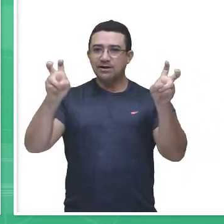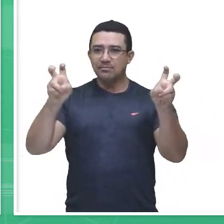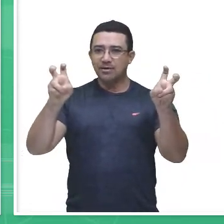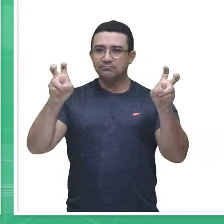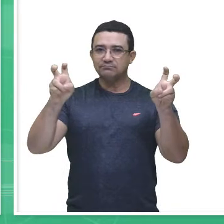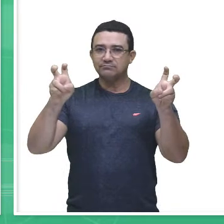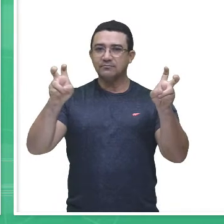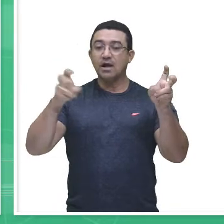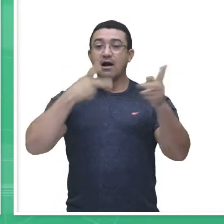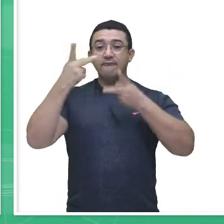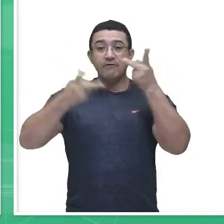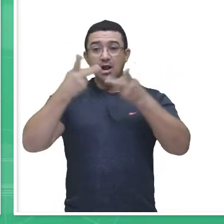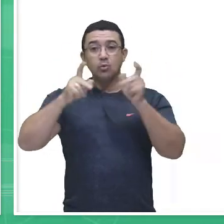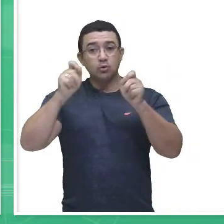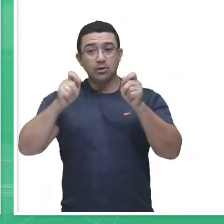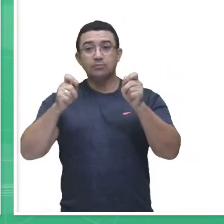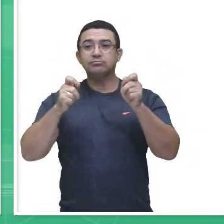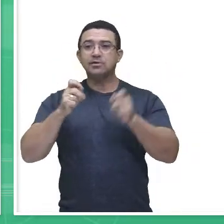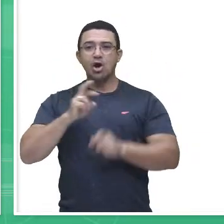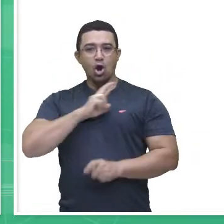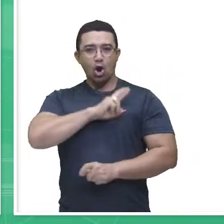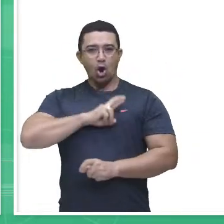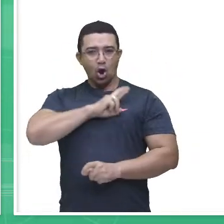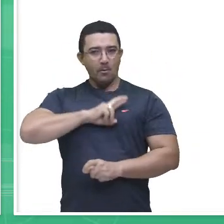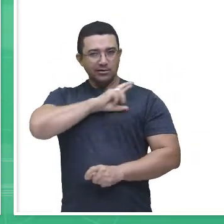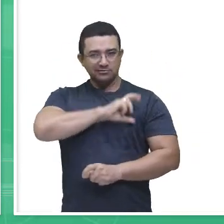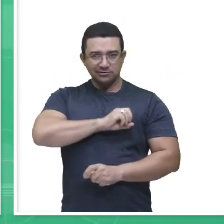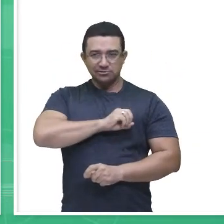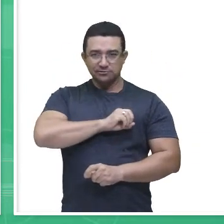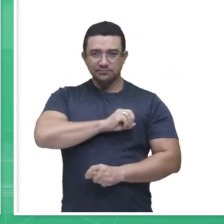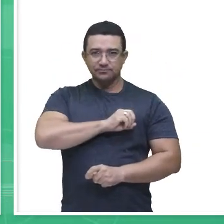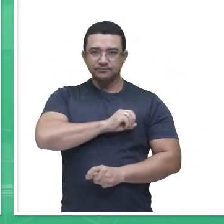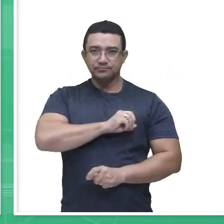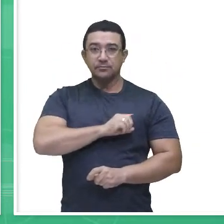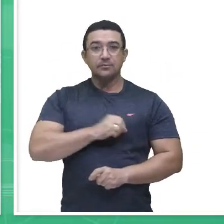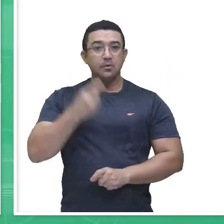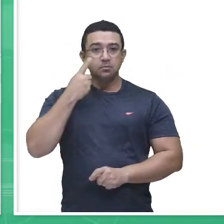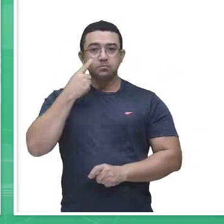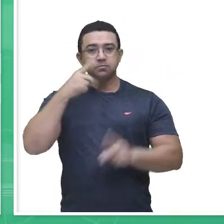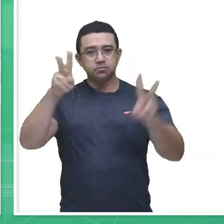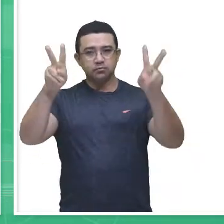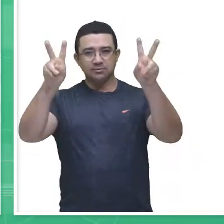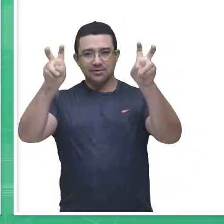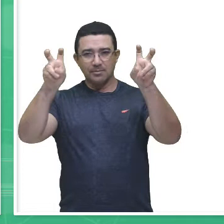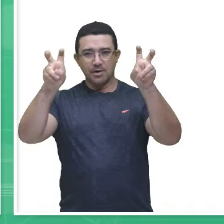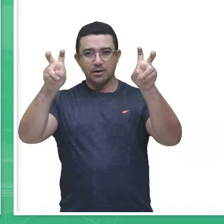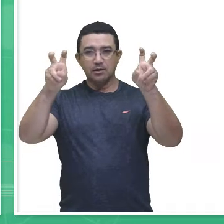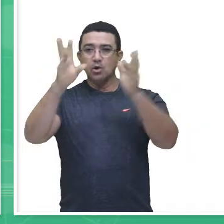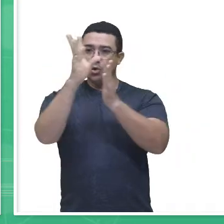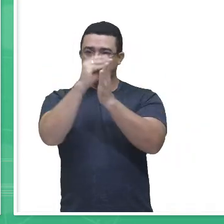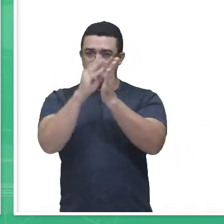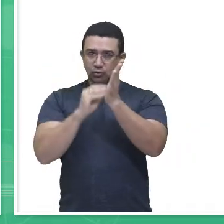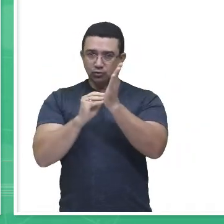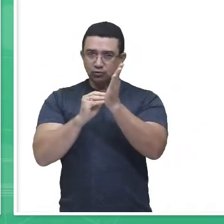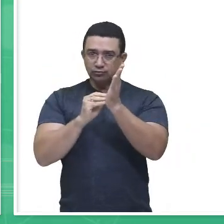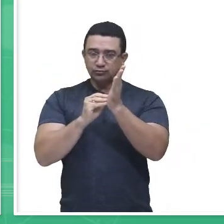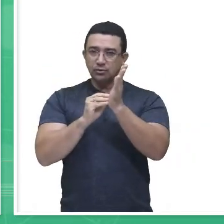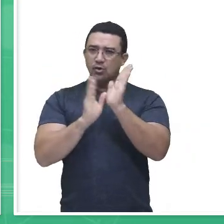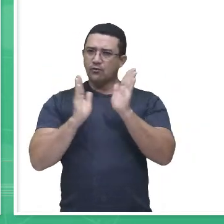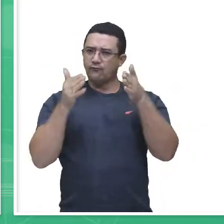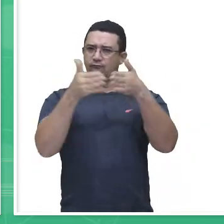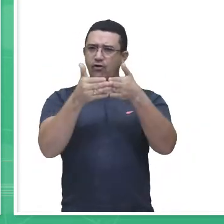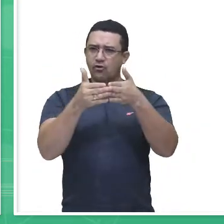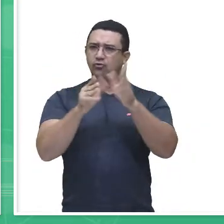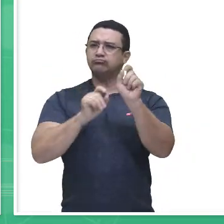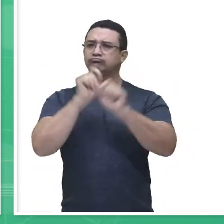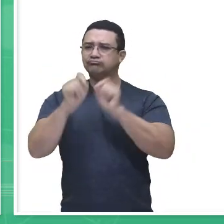falar sobre o romantismo. Especificamente, olha aí o nosso conteúdo. Então, hoje o romantismo voltado o olhar